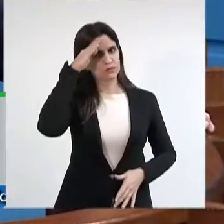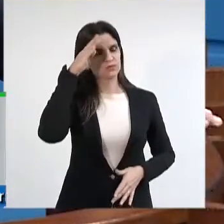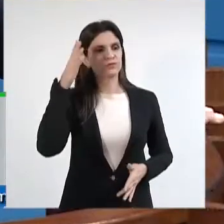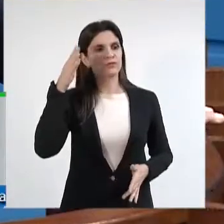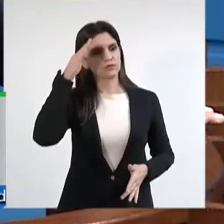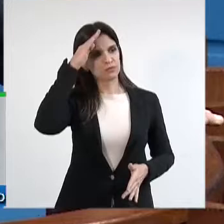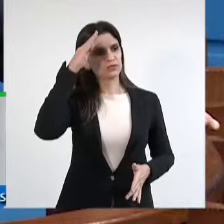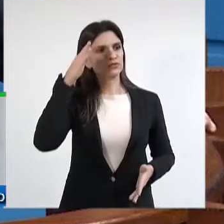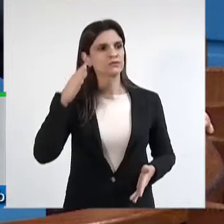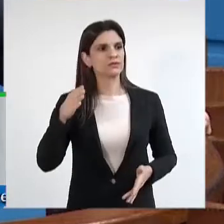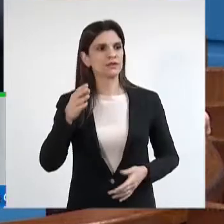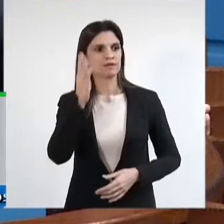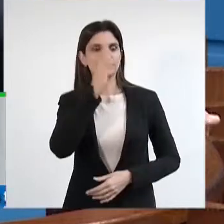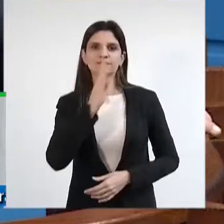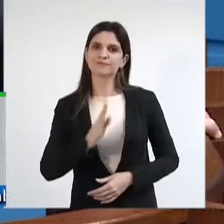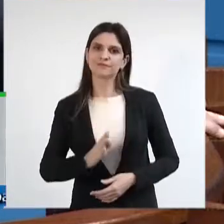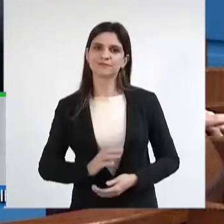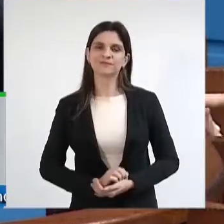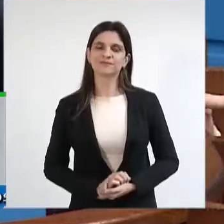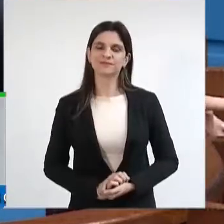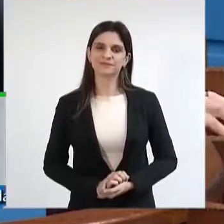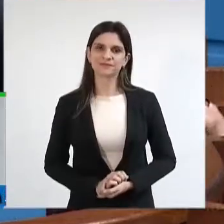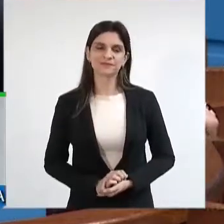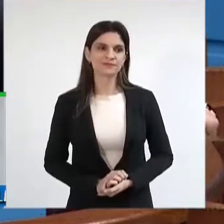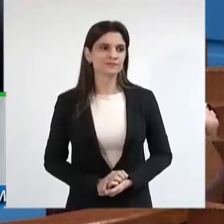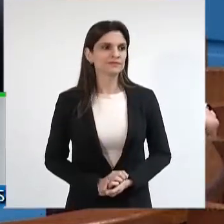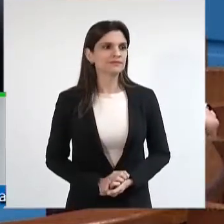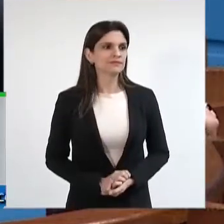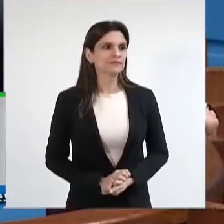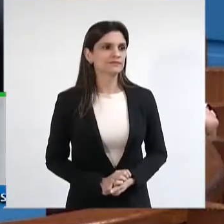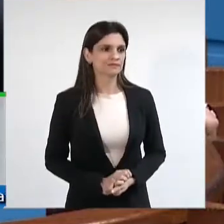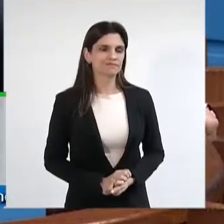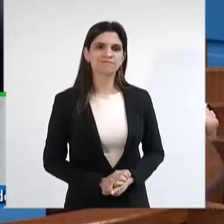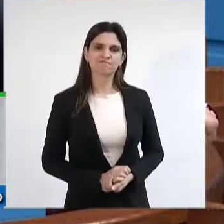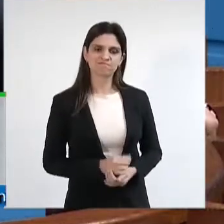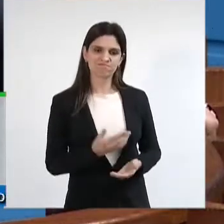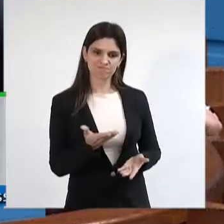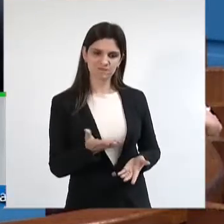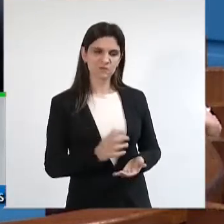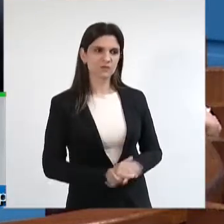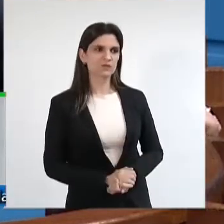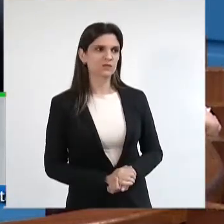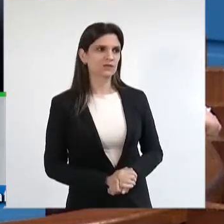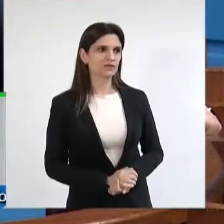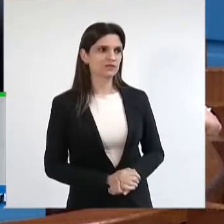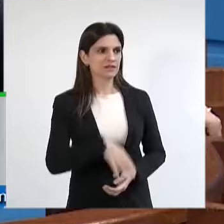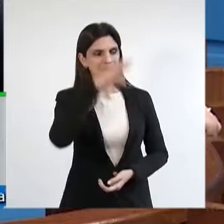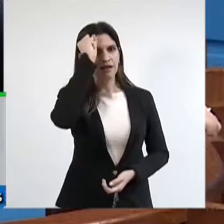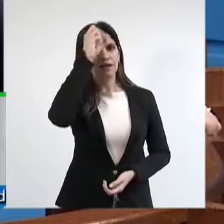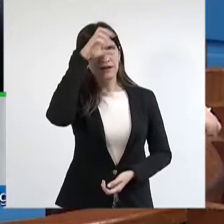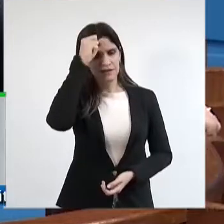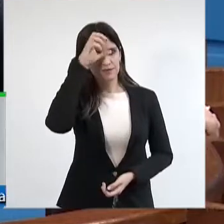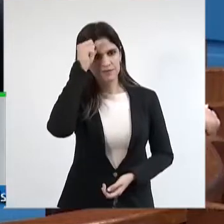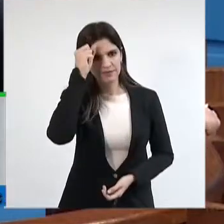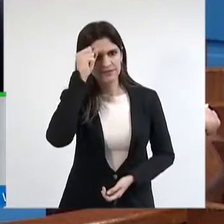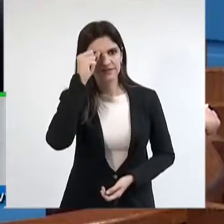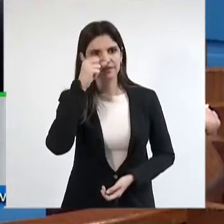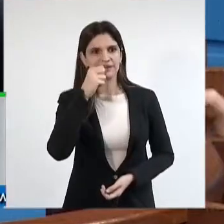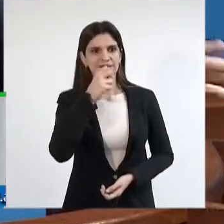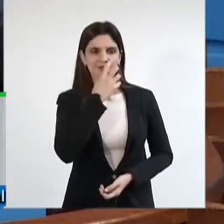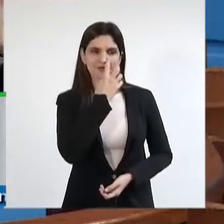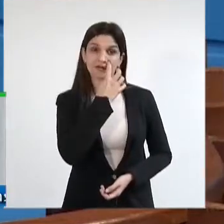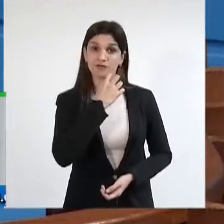Eu diria que Vossa Excelência, deputado Coronel Davi, está aprendendo com aquele porta-voz do presidente da